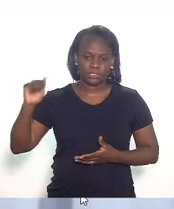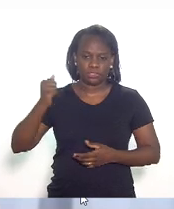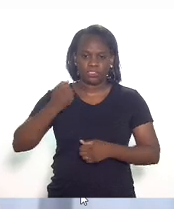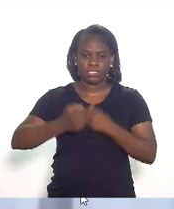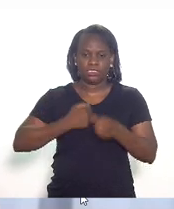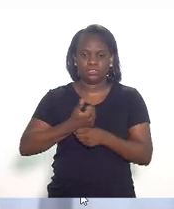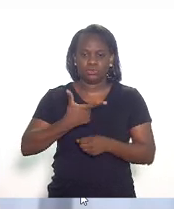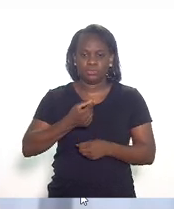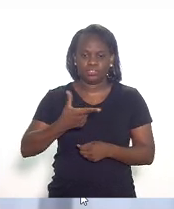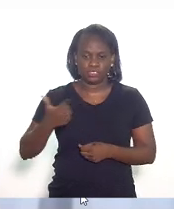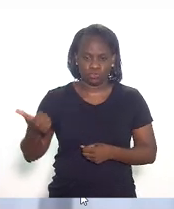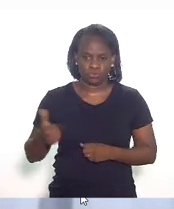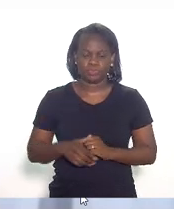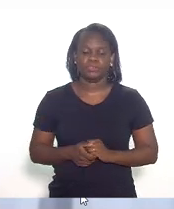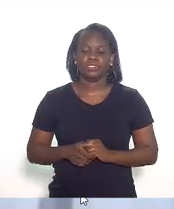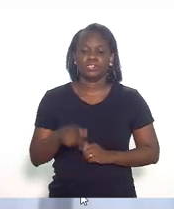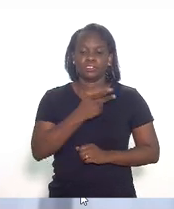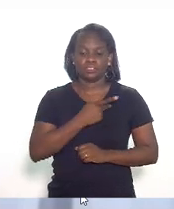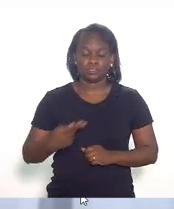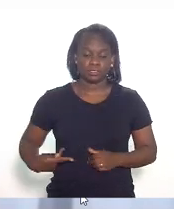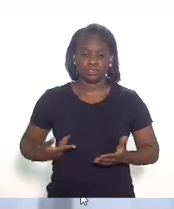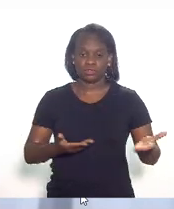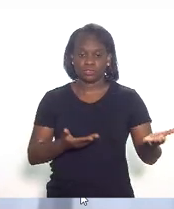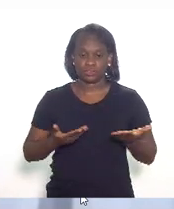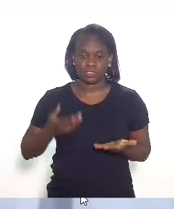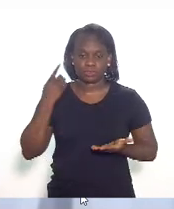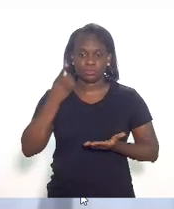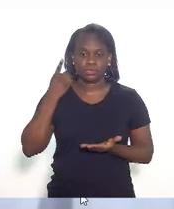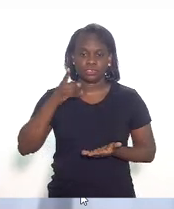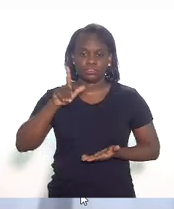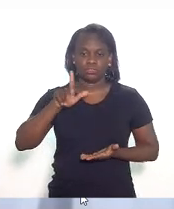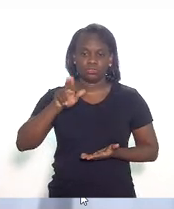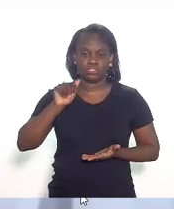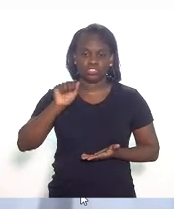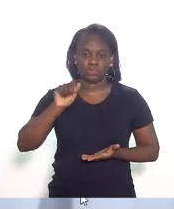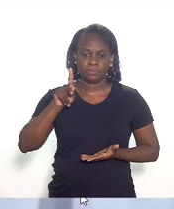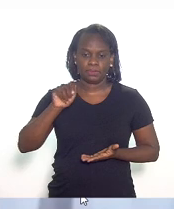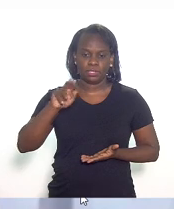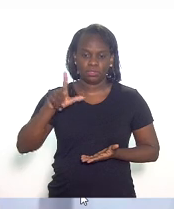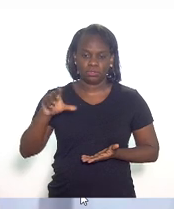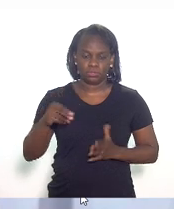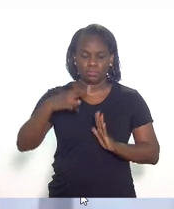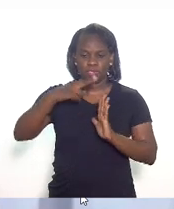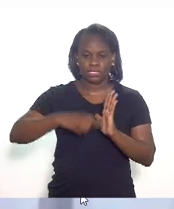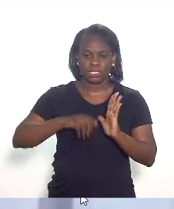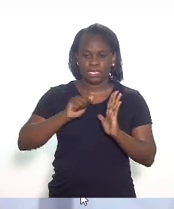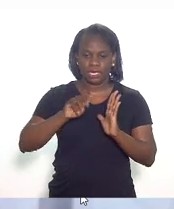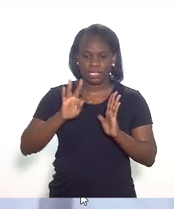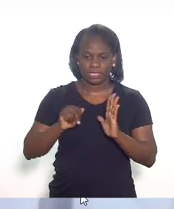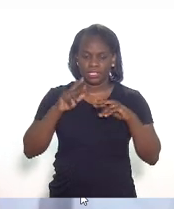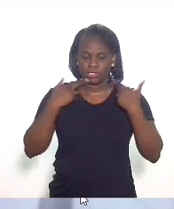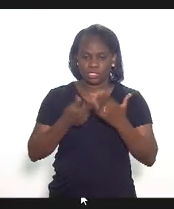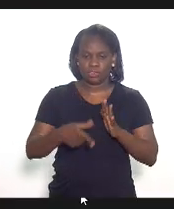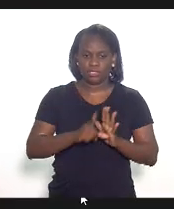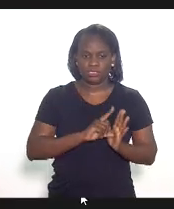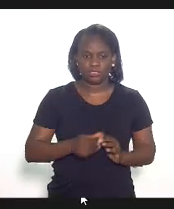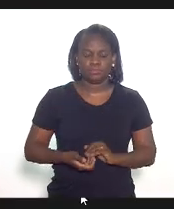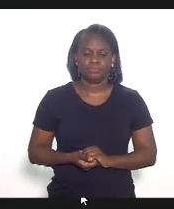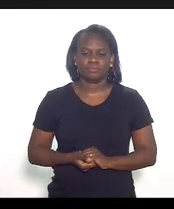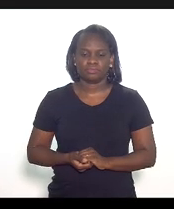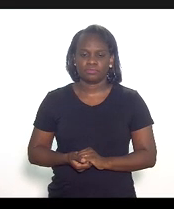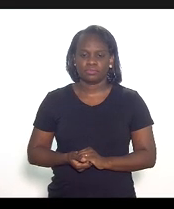de 2021. A presidência convida o senhor deputado Luiz Paulo para fazer a leitura da ata da sessão anterior.